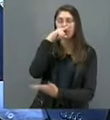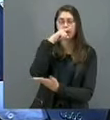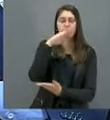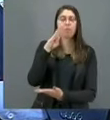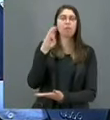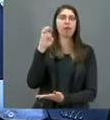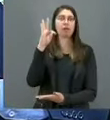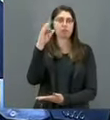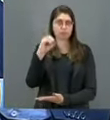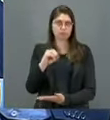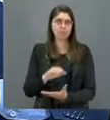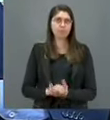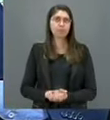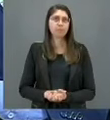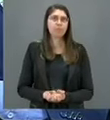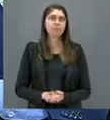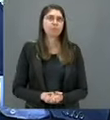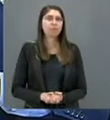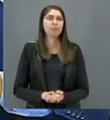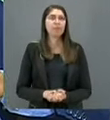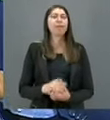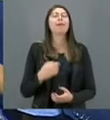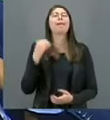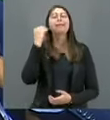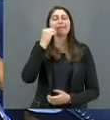que nós tentamos intervir,